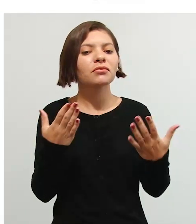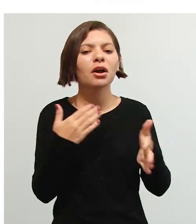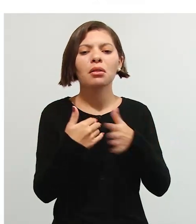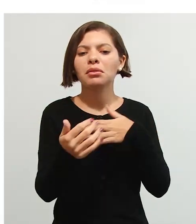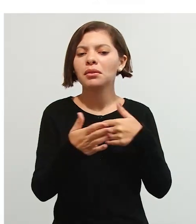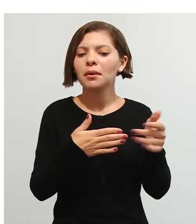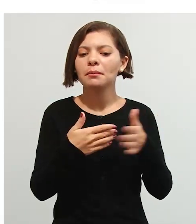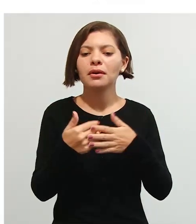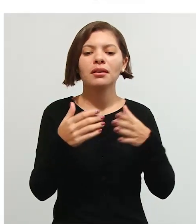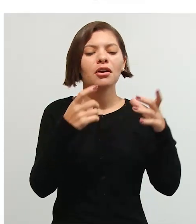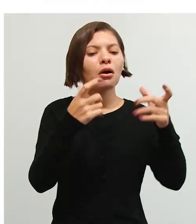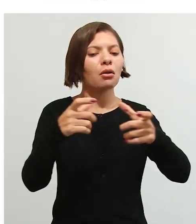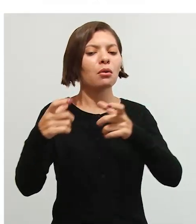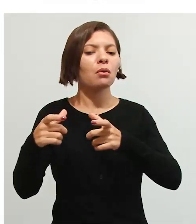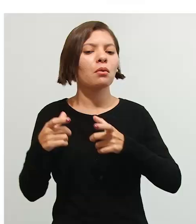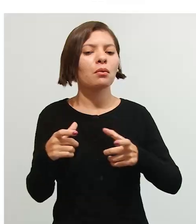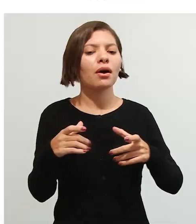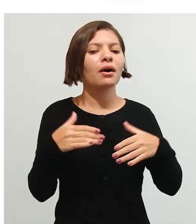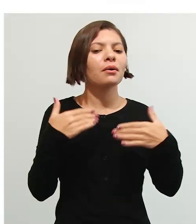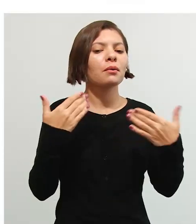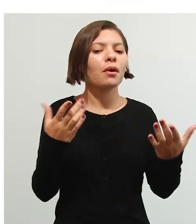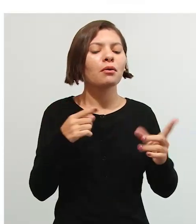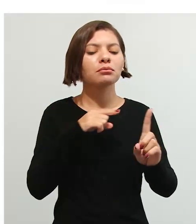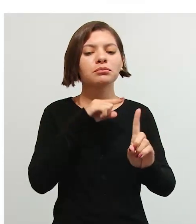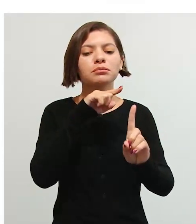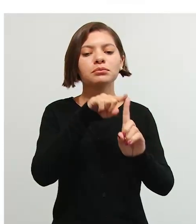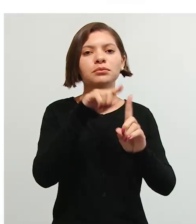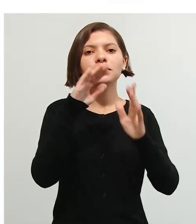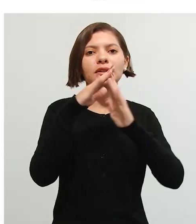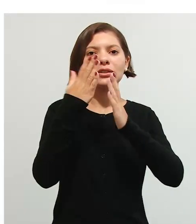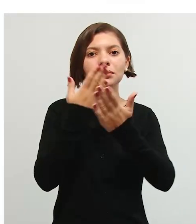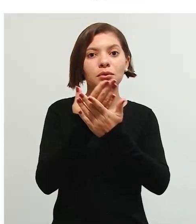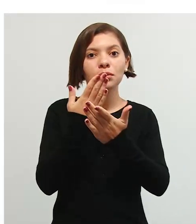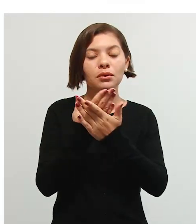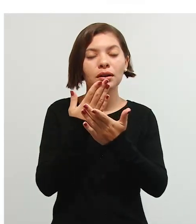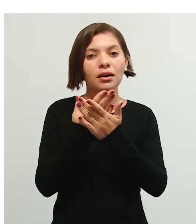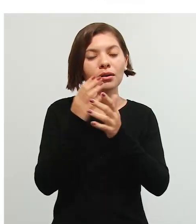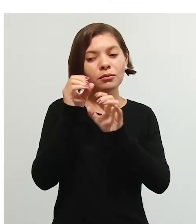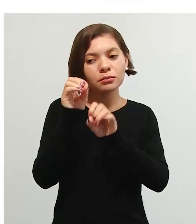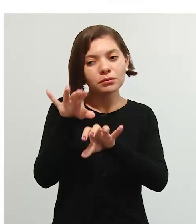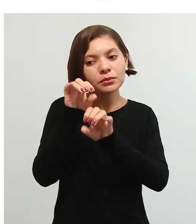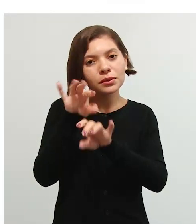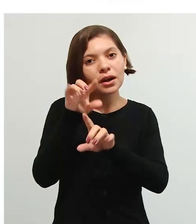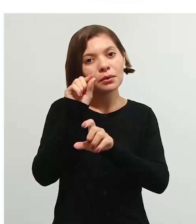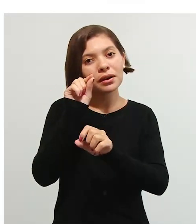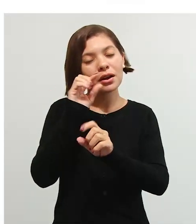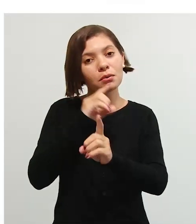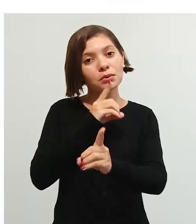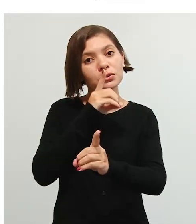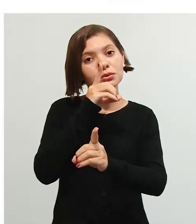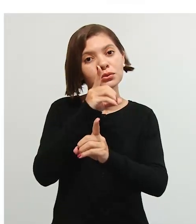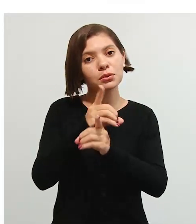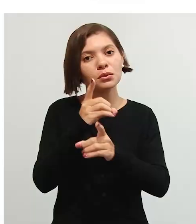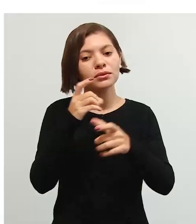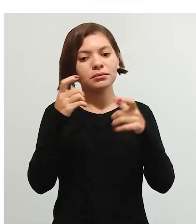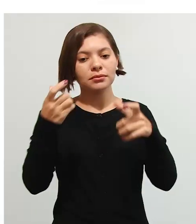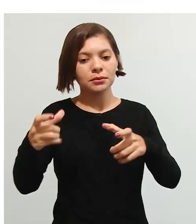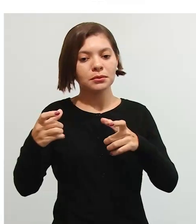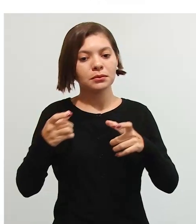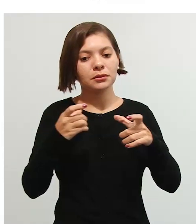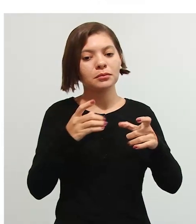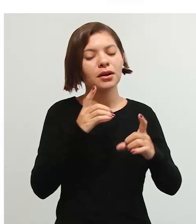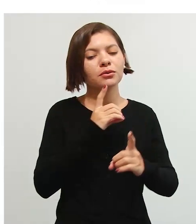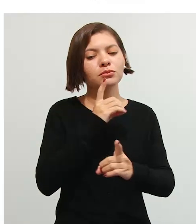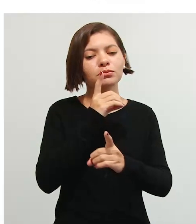que, independente do contexto, qual seria o papel da escola? É trabalhar a dimensão do encontro, a escola como um espaço